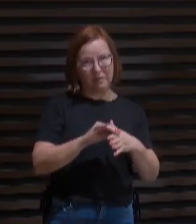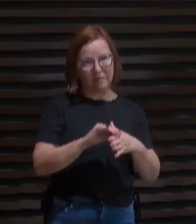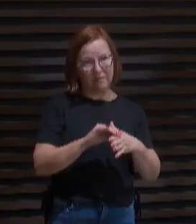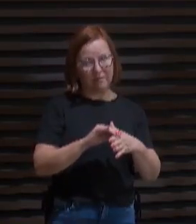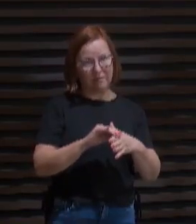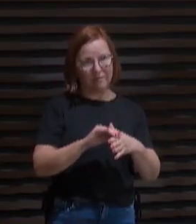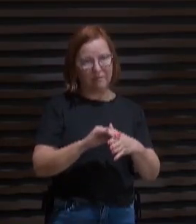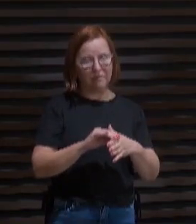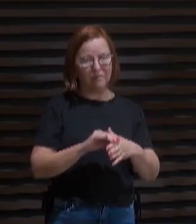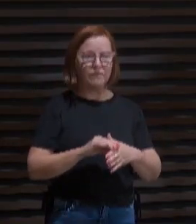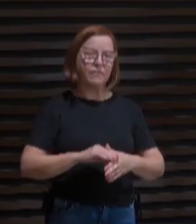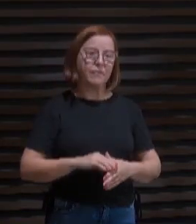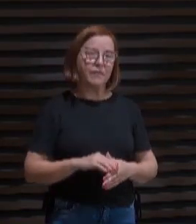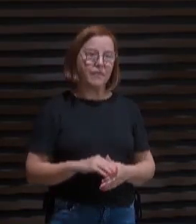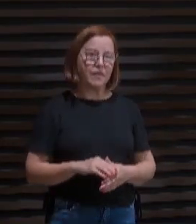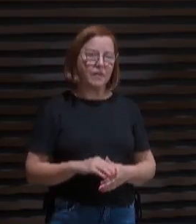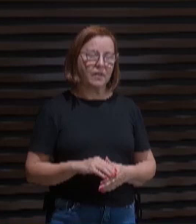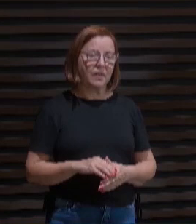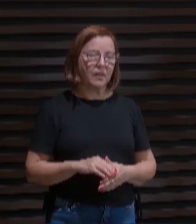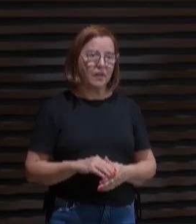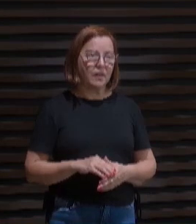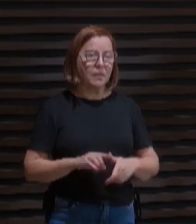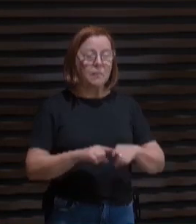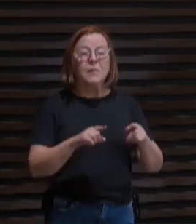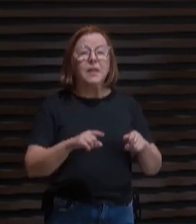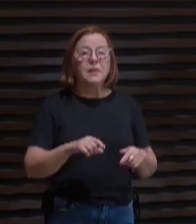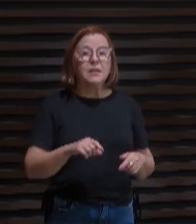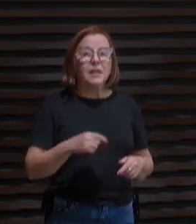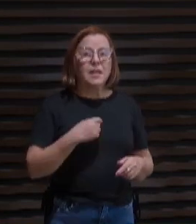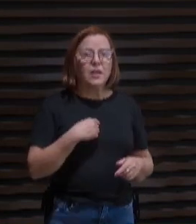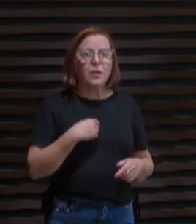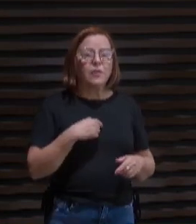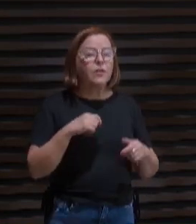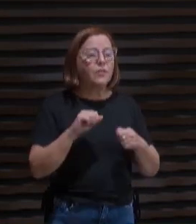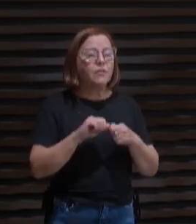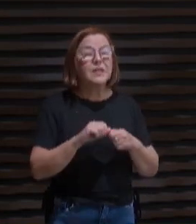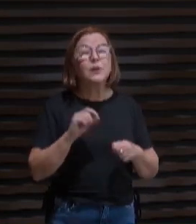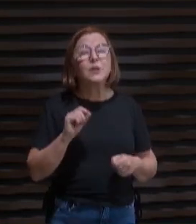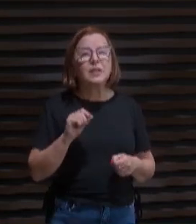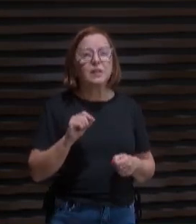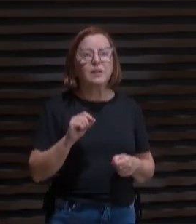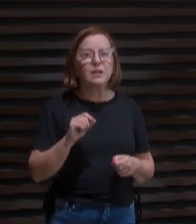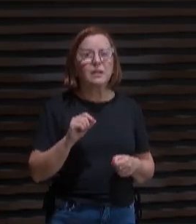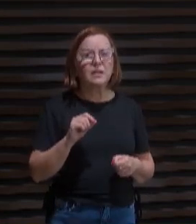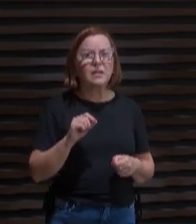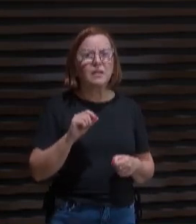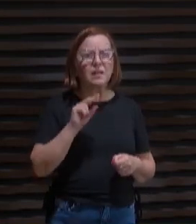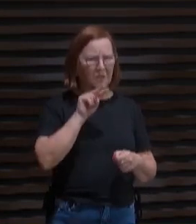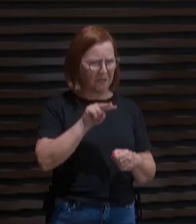ela. Agora, quando eu bater com ela, o que eu preciso fazer? Para onde que eu tenho que olhar? Para ela? Para